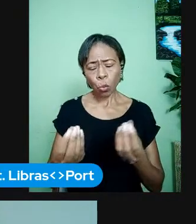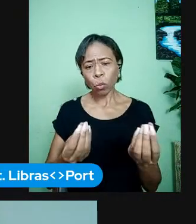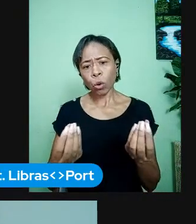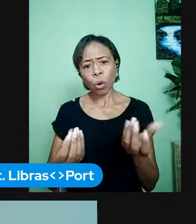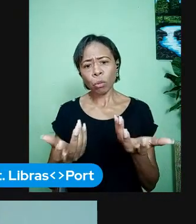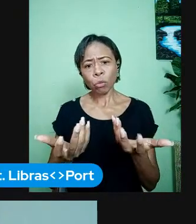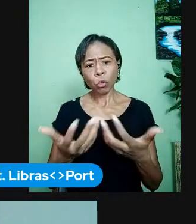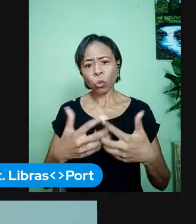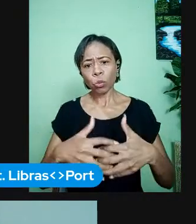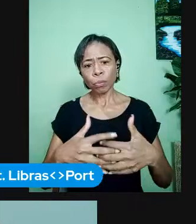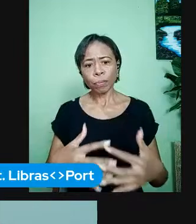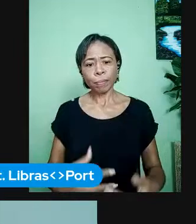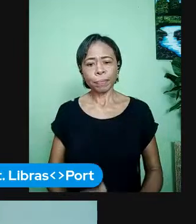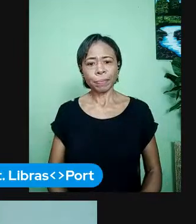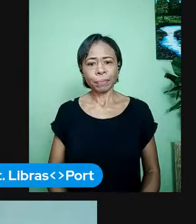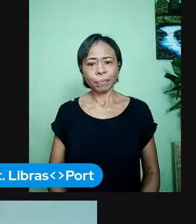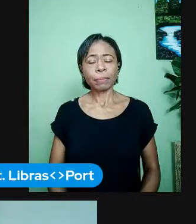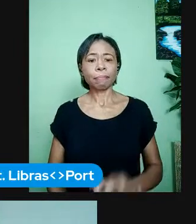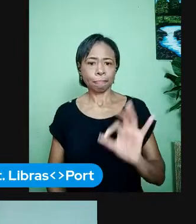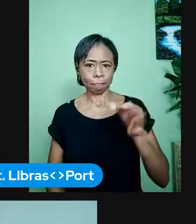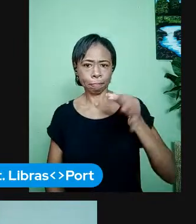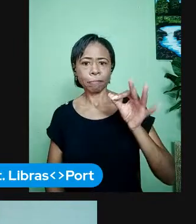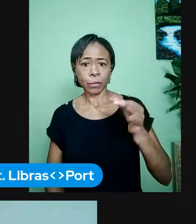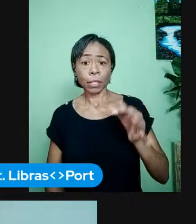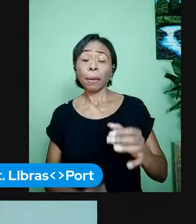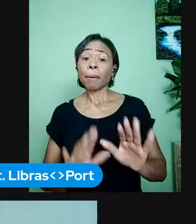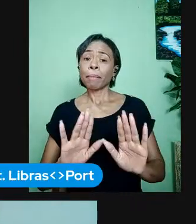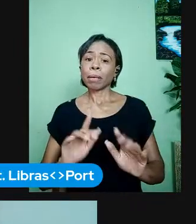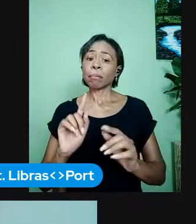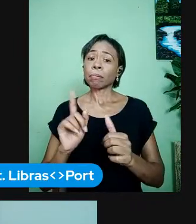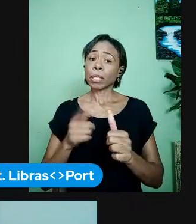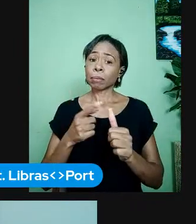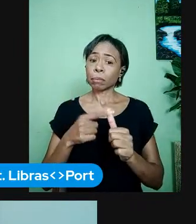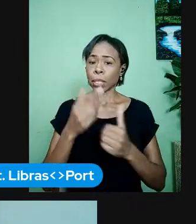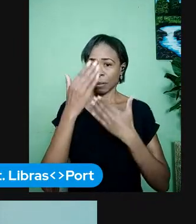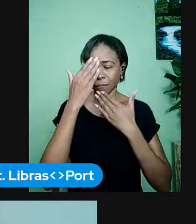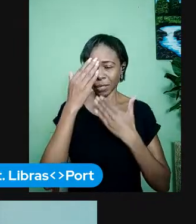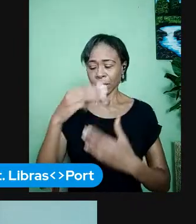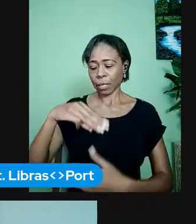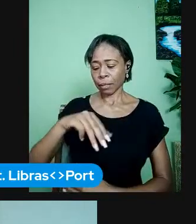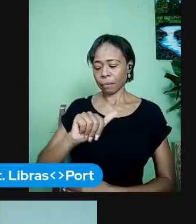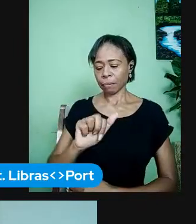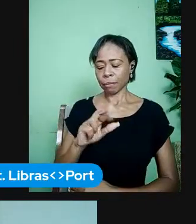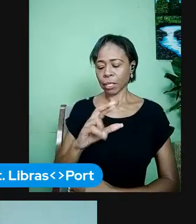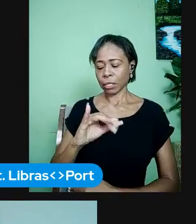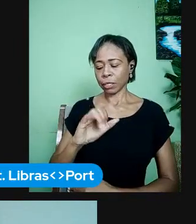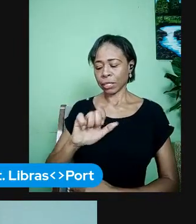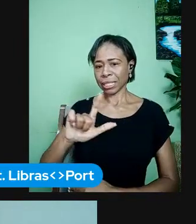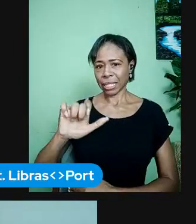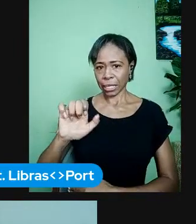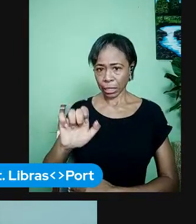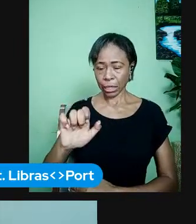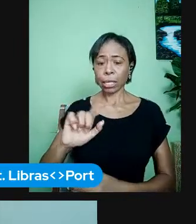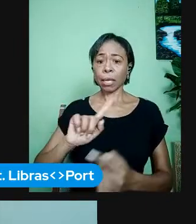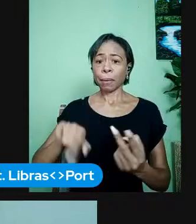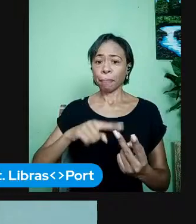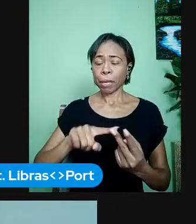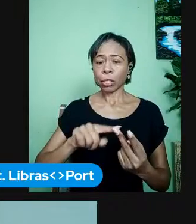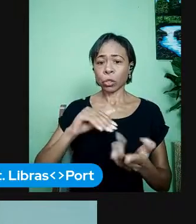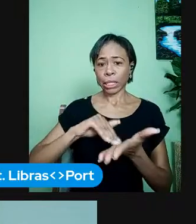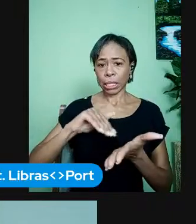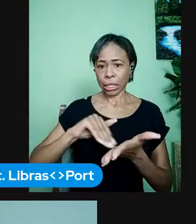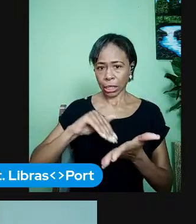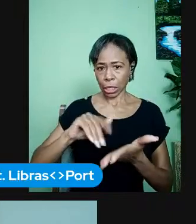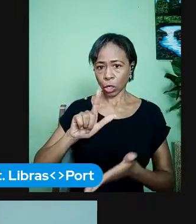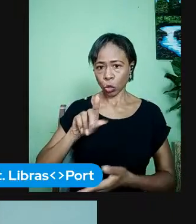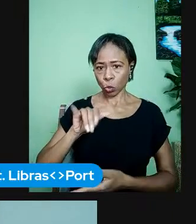fazer? Isso, Marcele. Primeiro, agradecer mais uma vez a Marcele, o secretário Luiz, e na medida... do